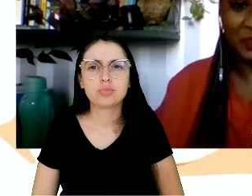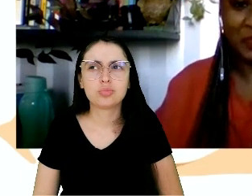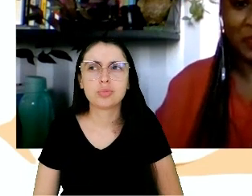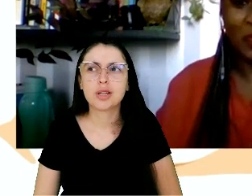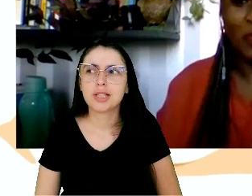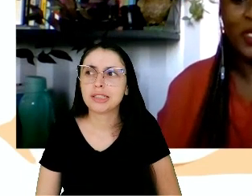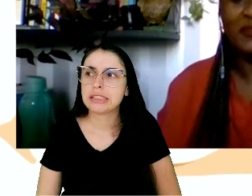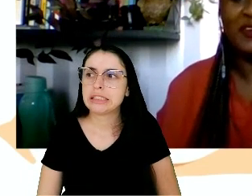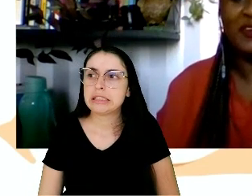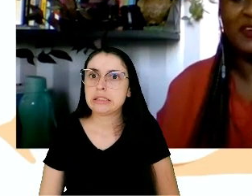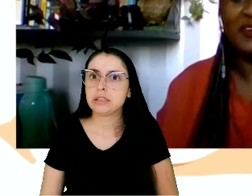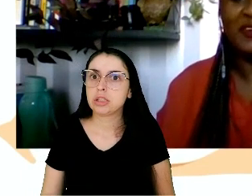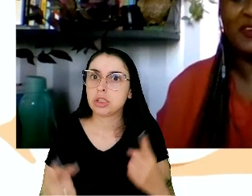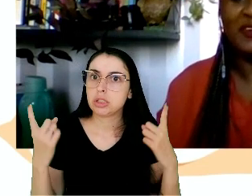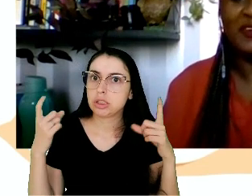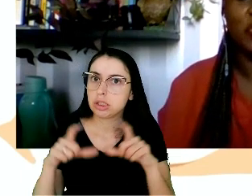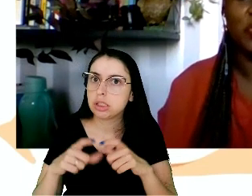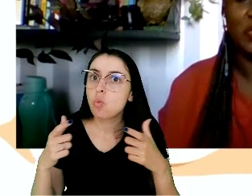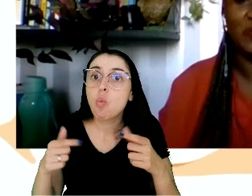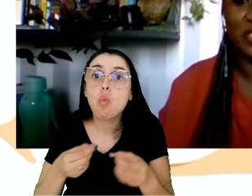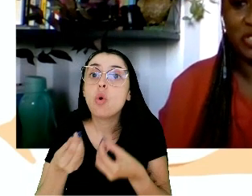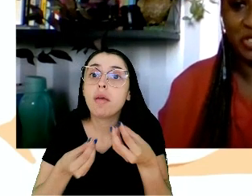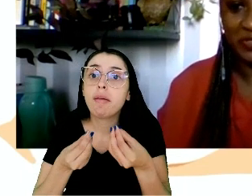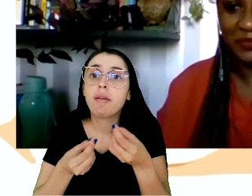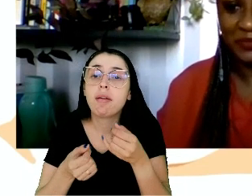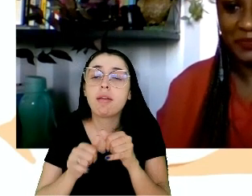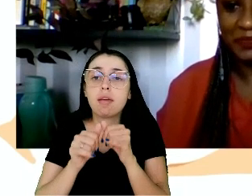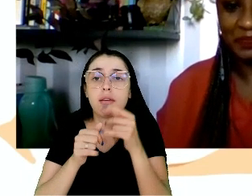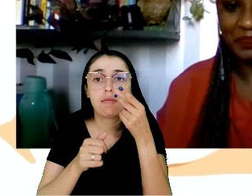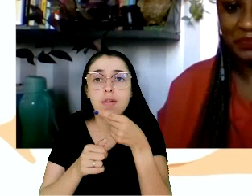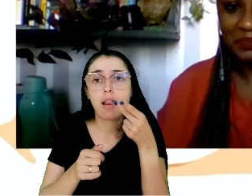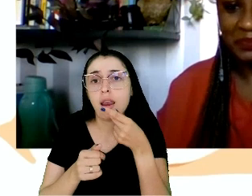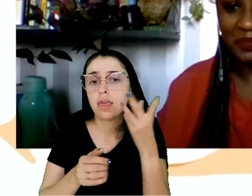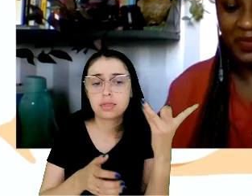grande. O que falar depois de tudo que foi dito?